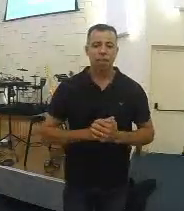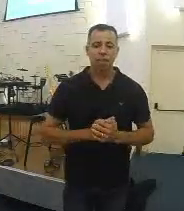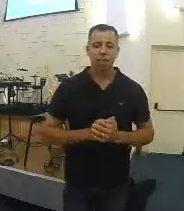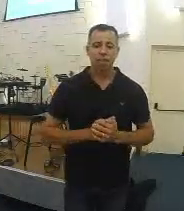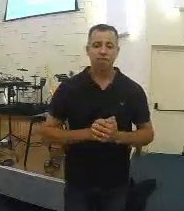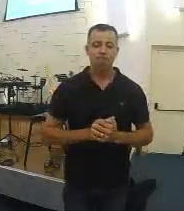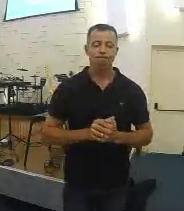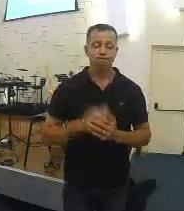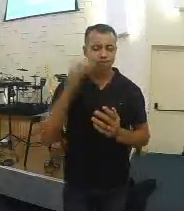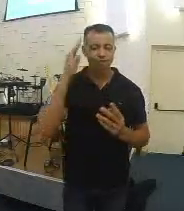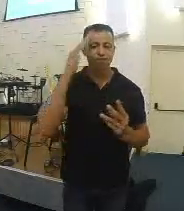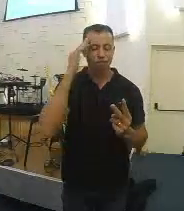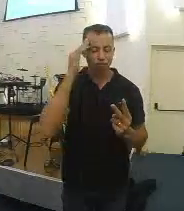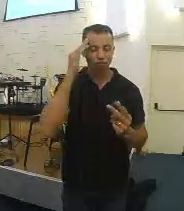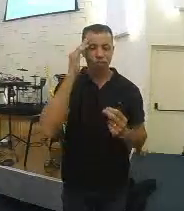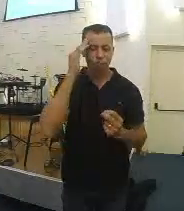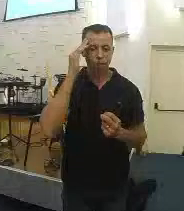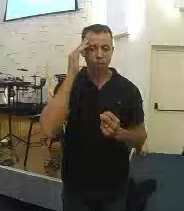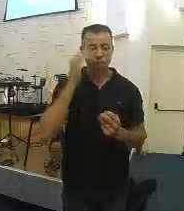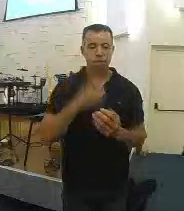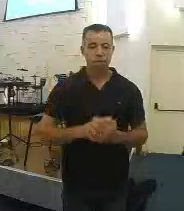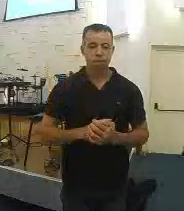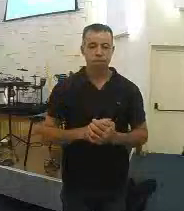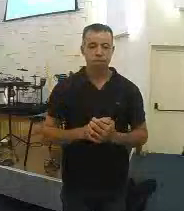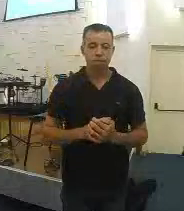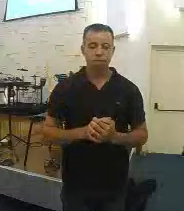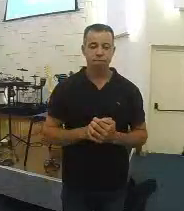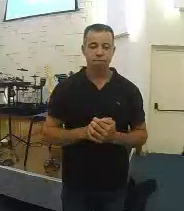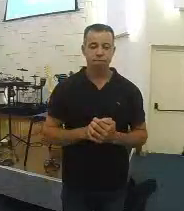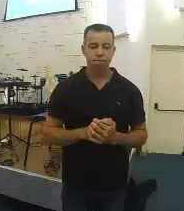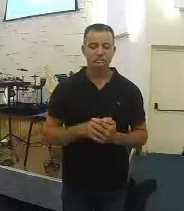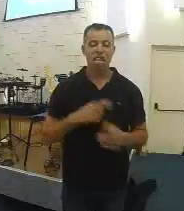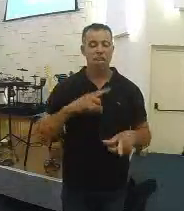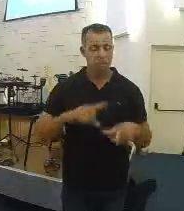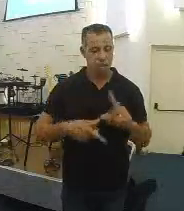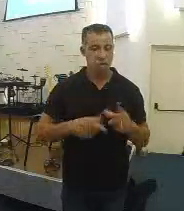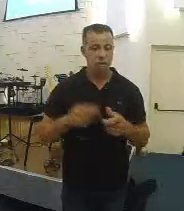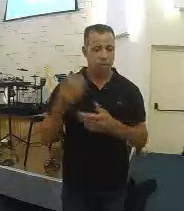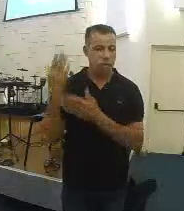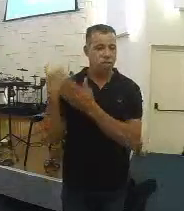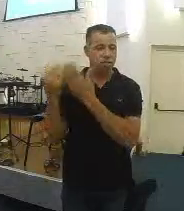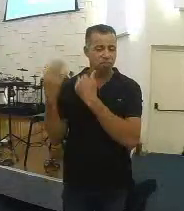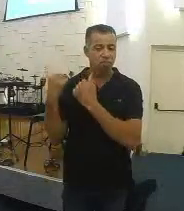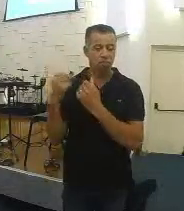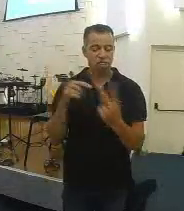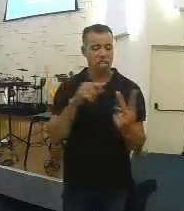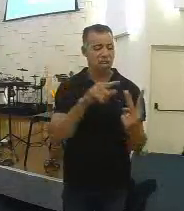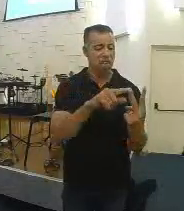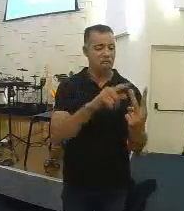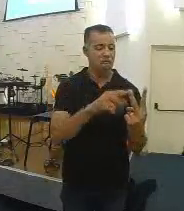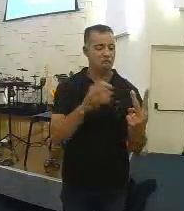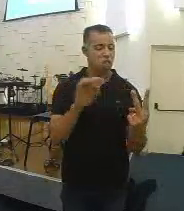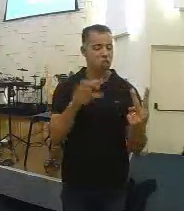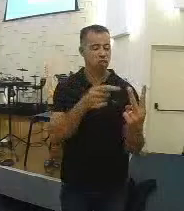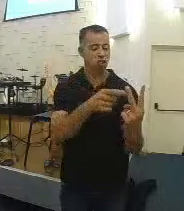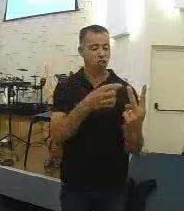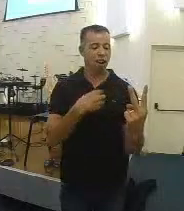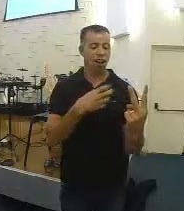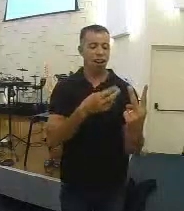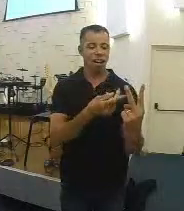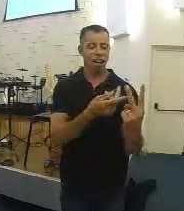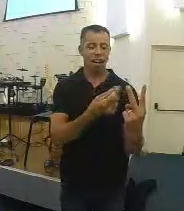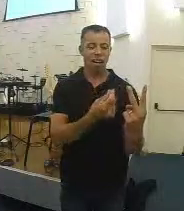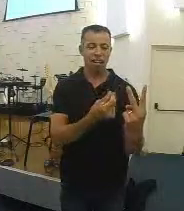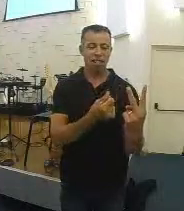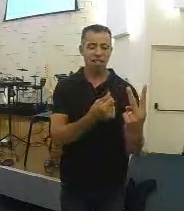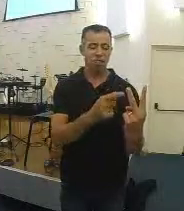Perceberam, irmãos? O momento de Israel, um mercenário, não sabia para onde